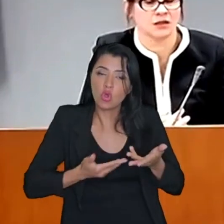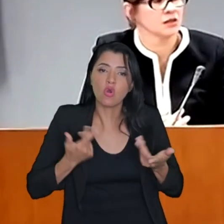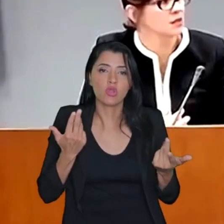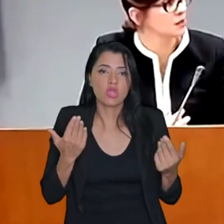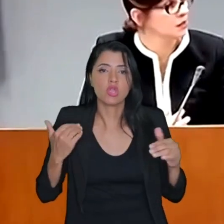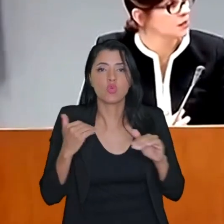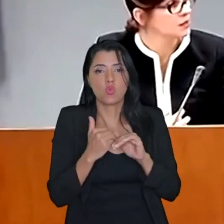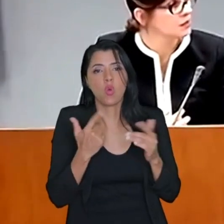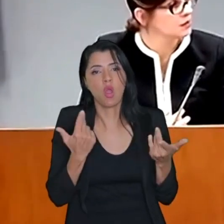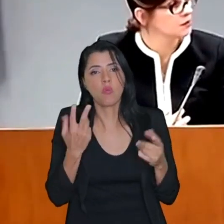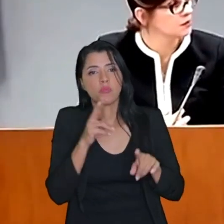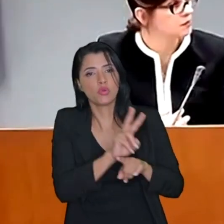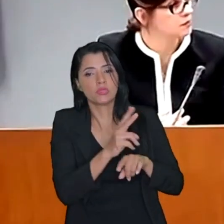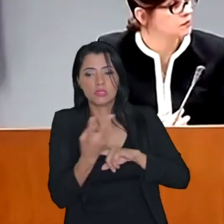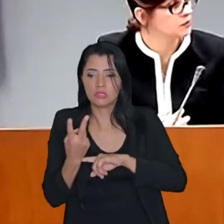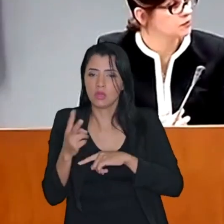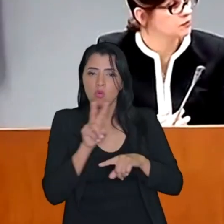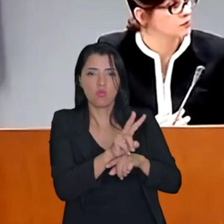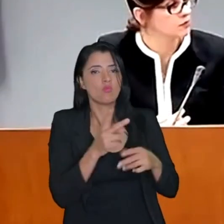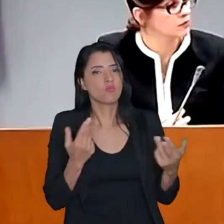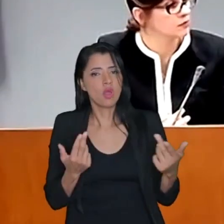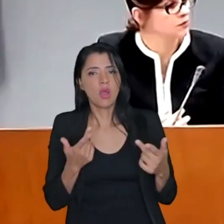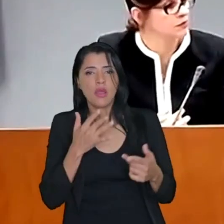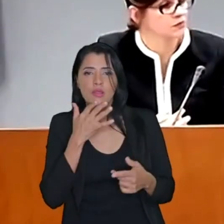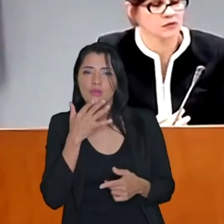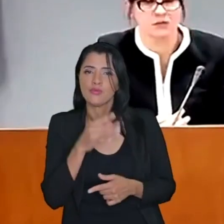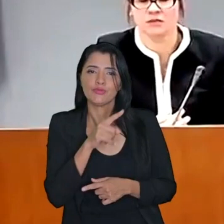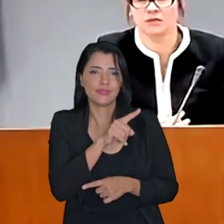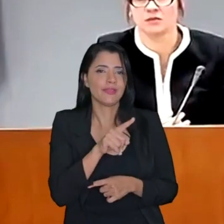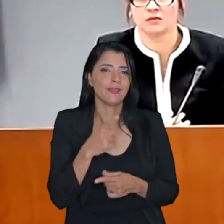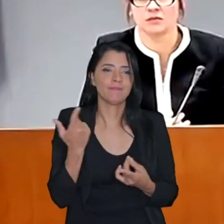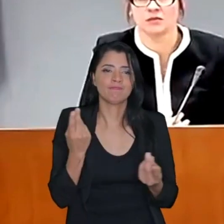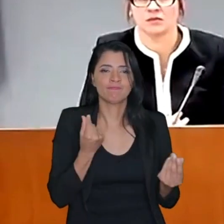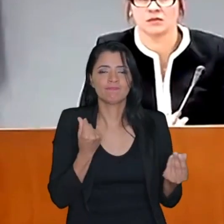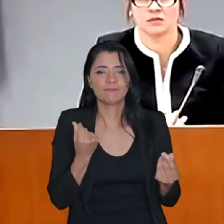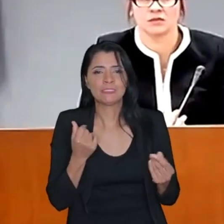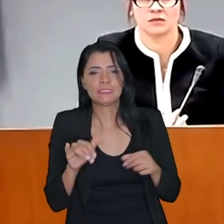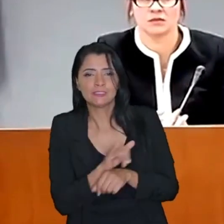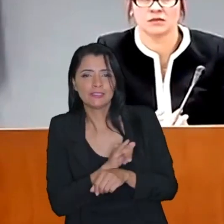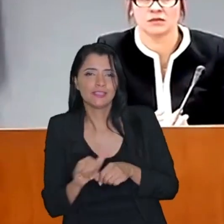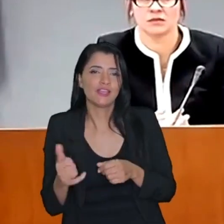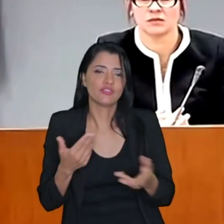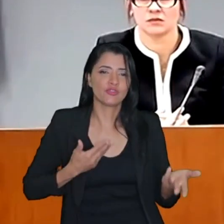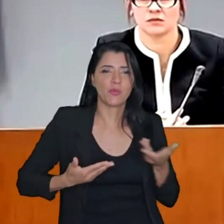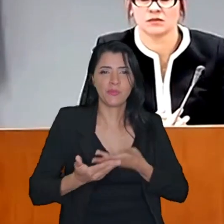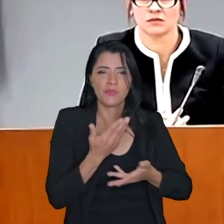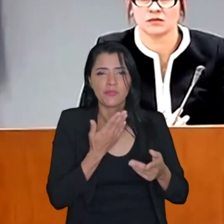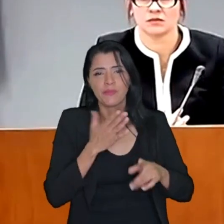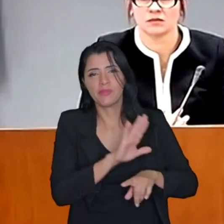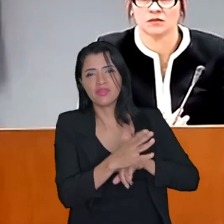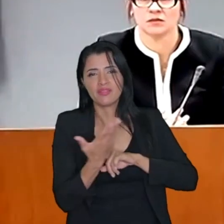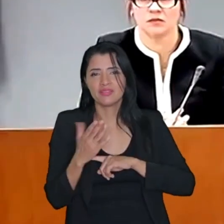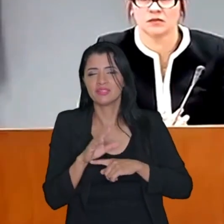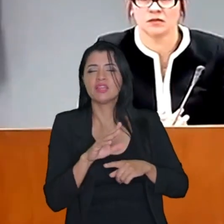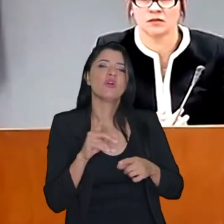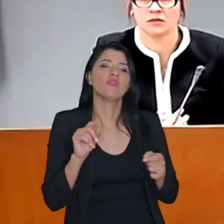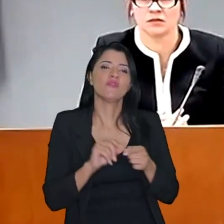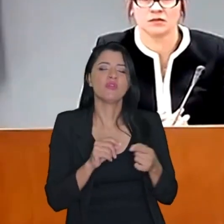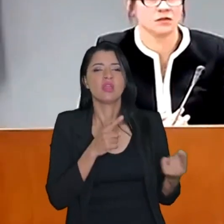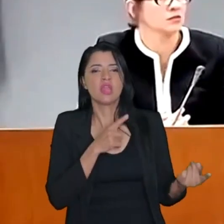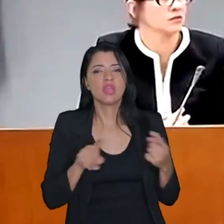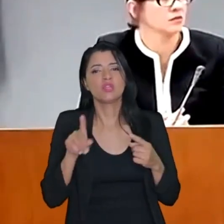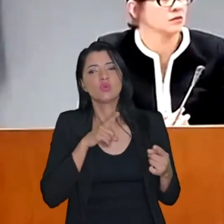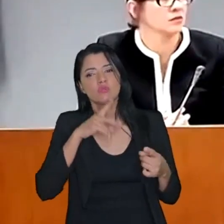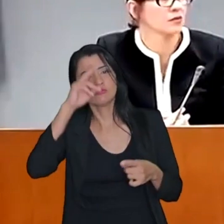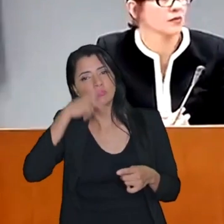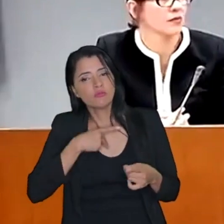mesmo nível de proteção. Então, se está sendo... Eu desconheço as medidas de cooperação extrapenais que estão sendo feitas com troca de